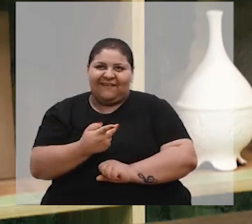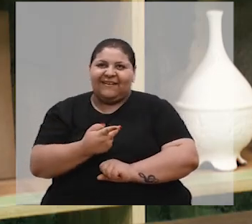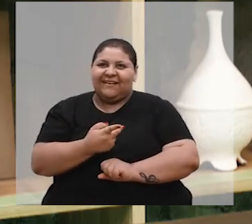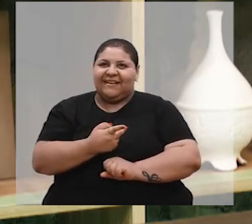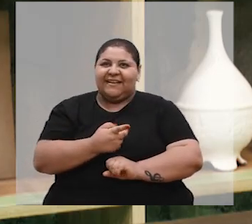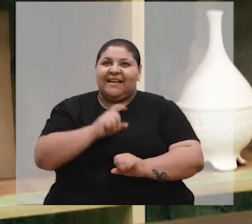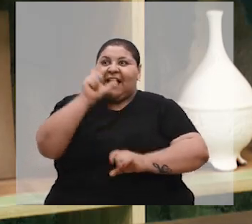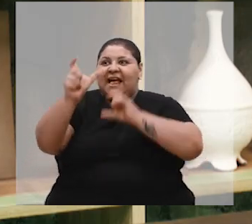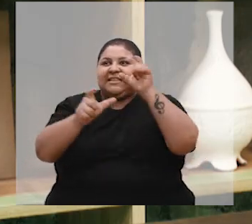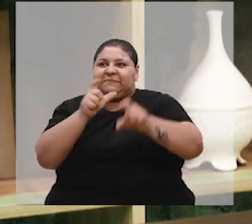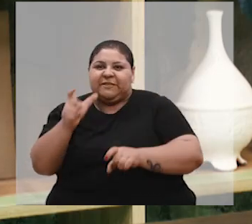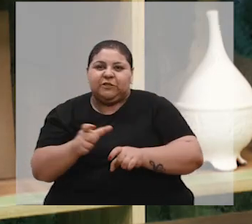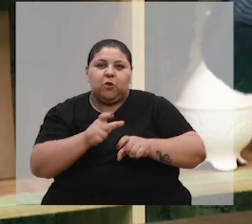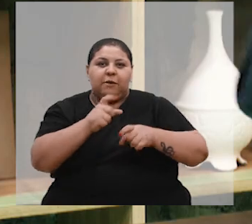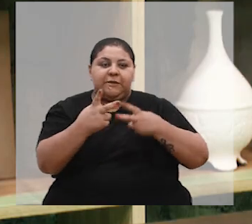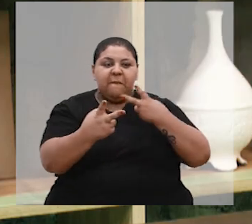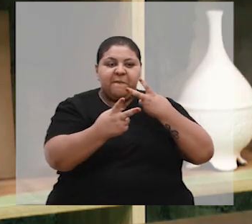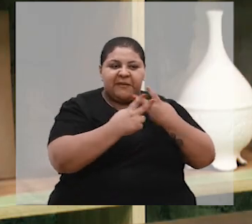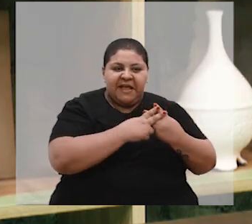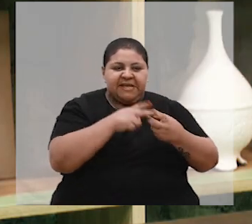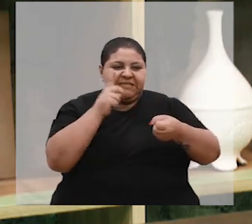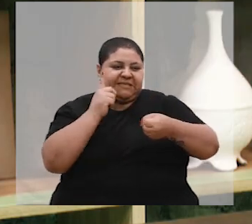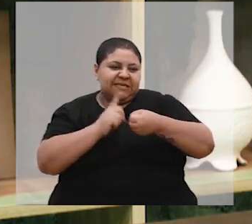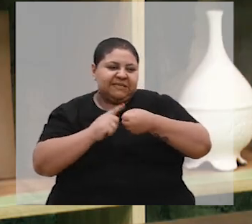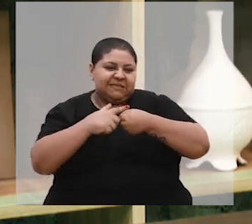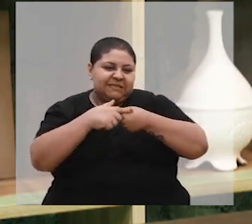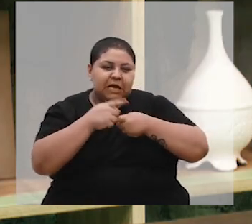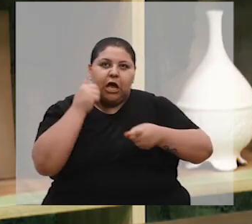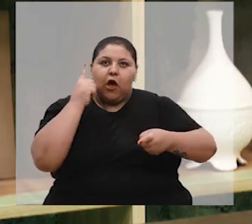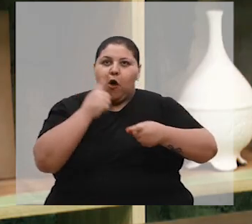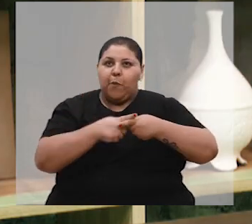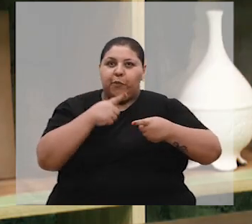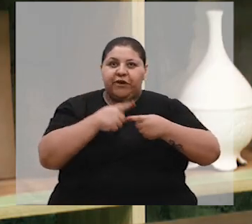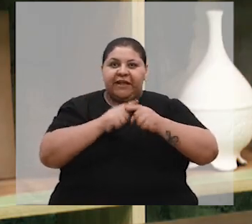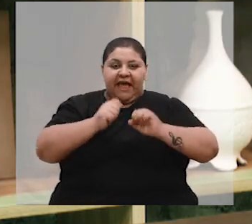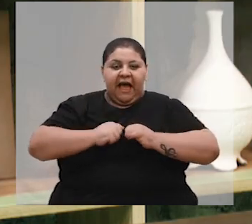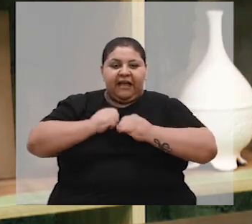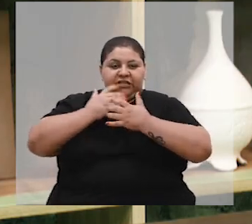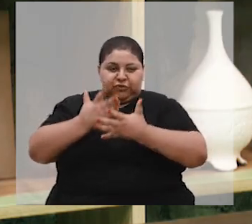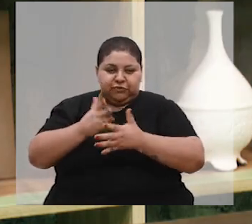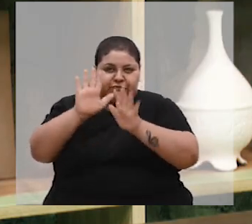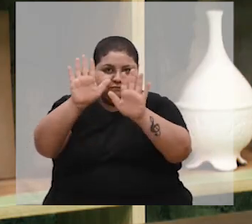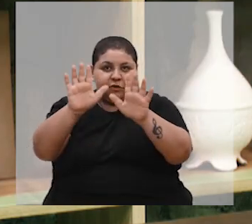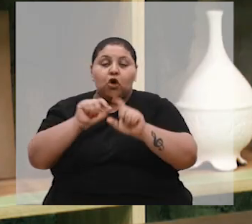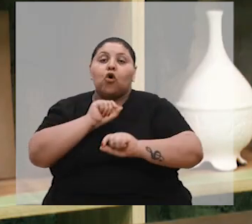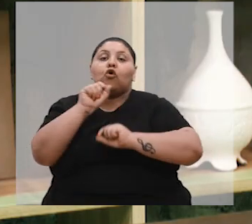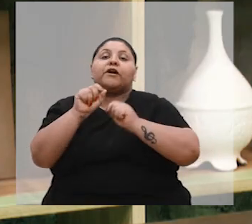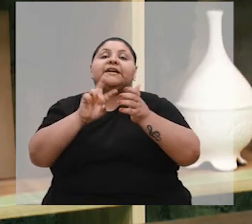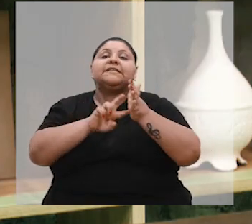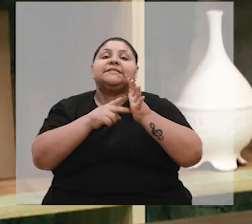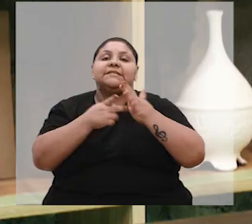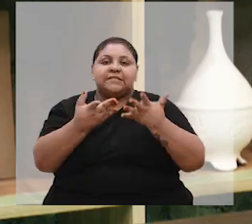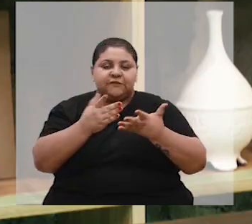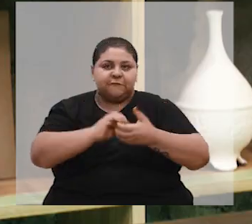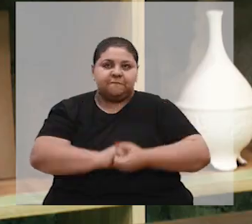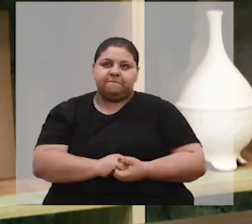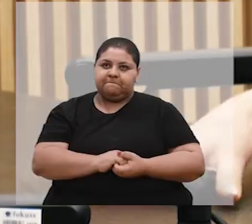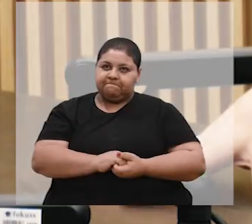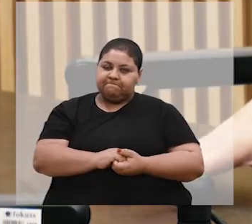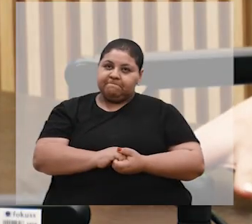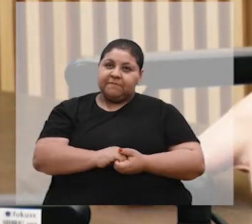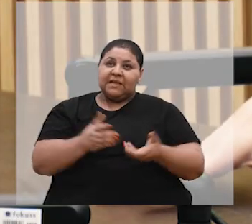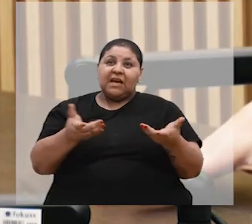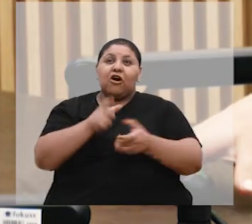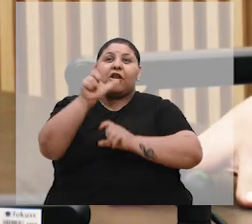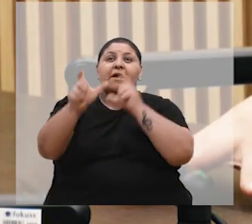urna. Tantas pessoas foram presas em tal cidade por praticarem esse ato. Vamos lá. O que é a boca de urna? E o mais interessante é que agora